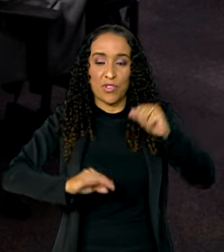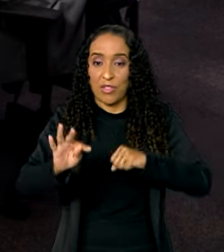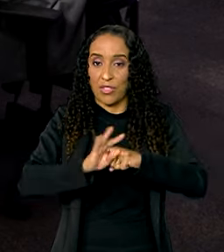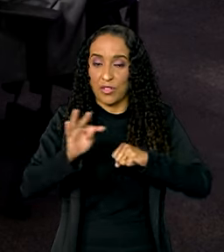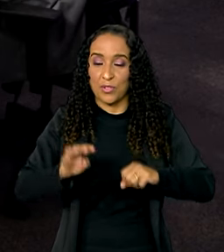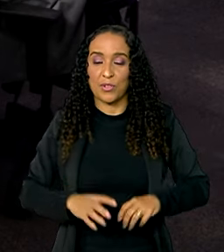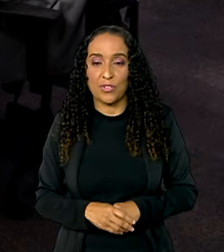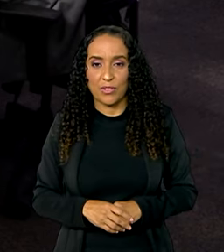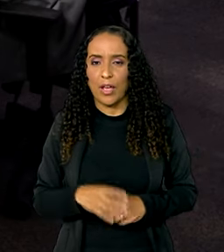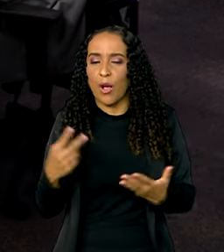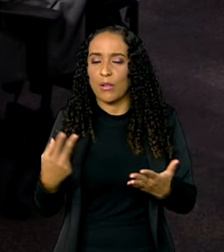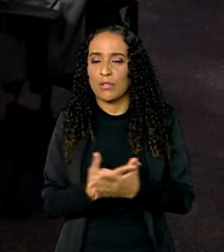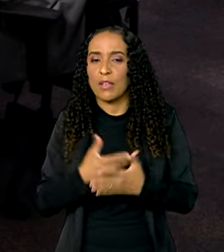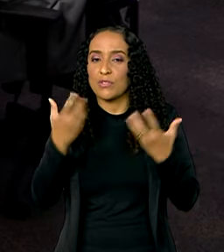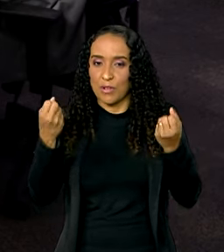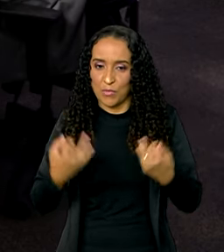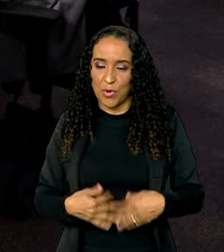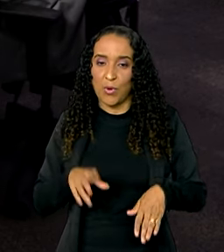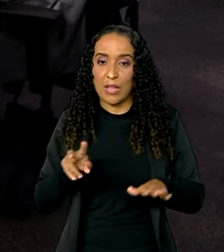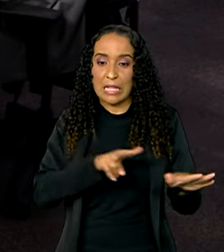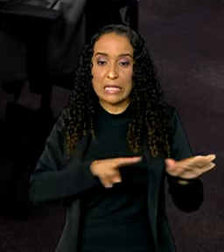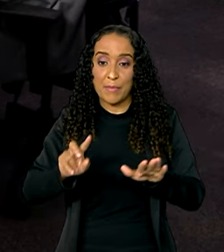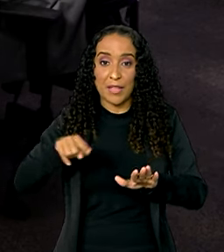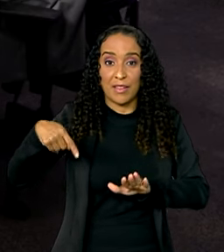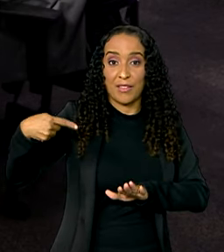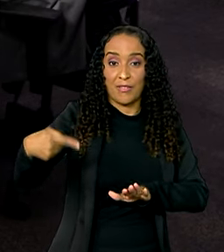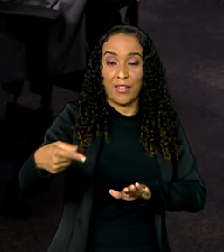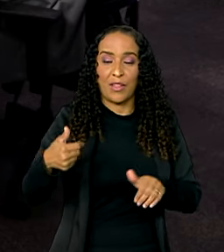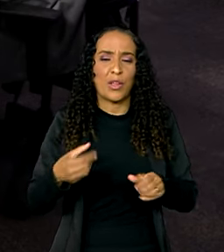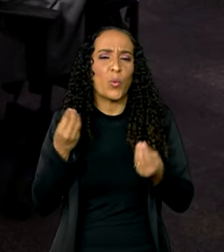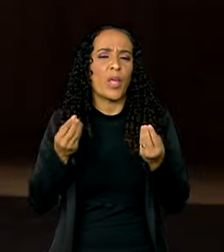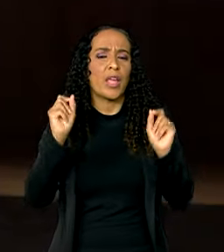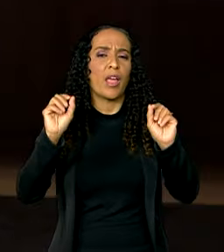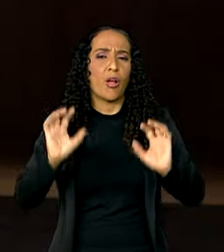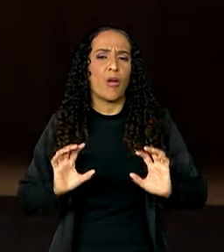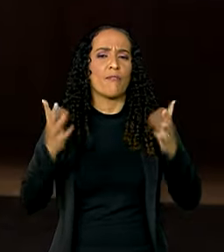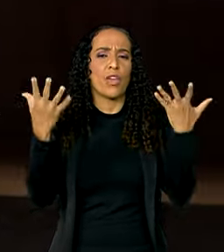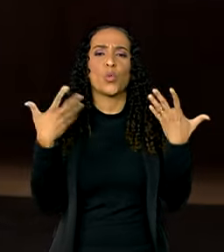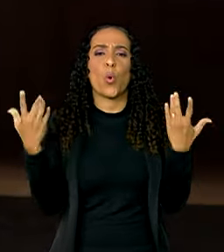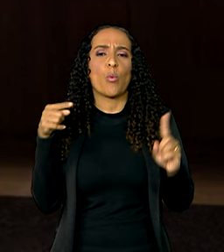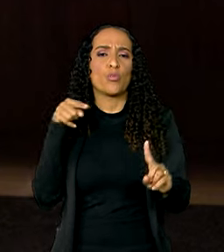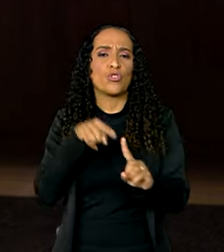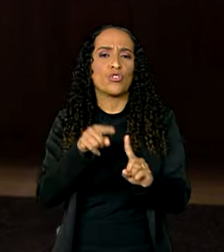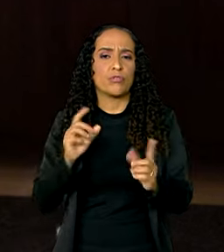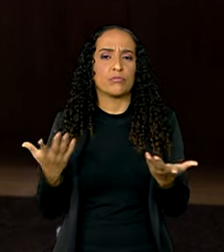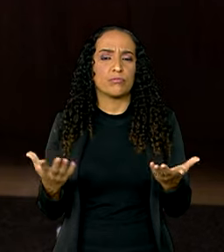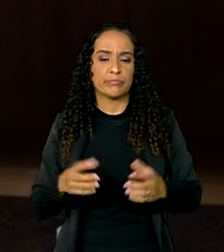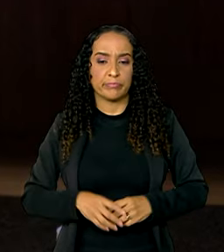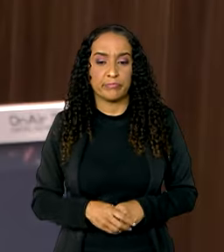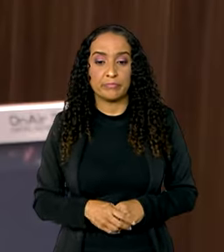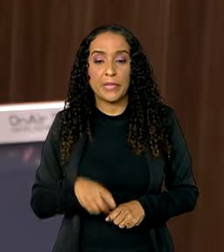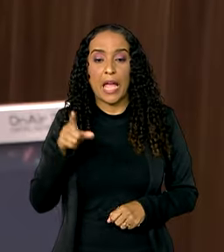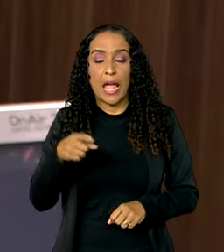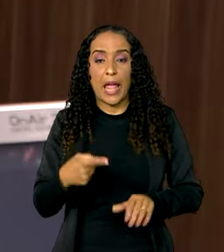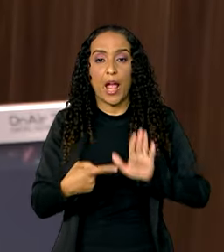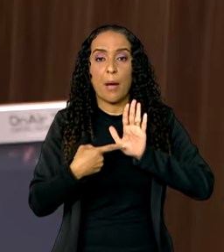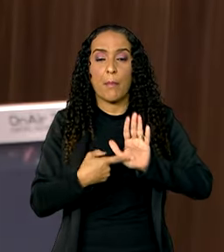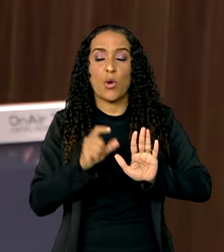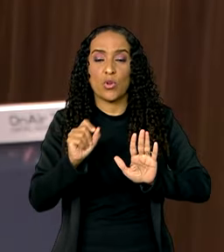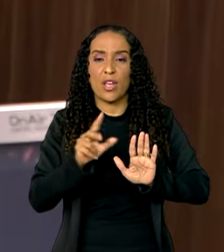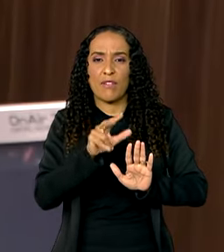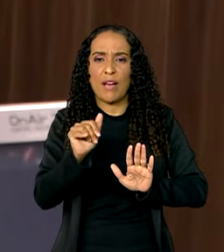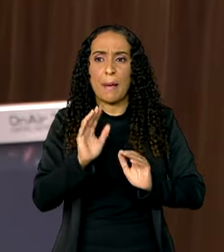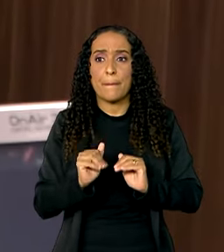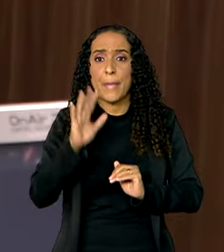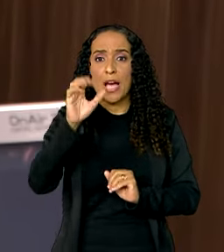tecnológica que acontece como a gente falou aqui na semana que vem né O que que é esse evento Qual é o objetivo da iniciativa é uma amostra que vai